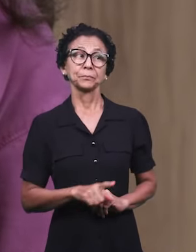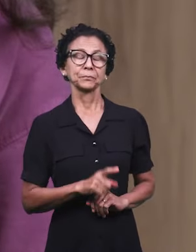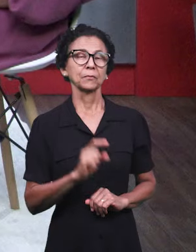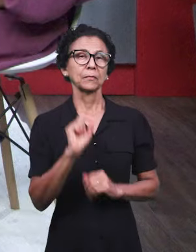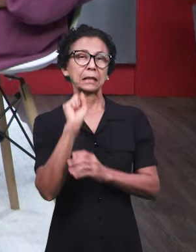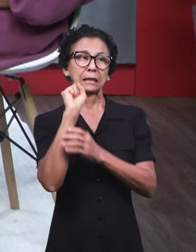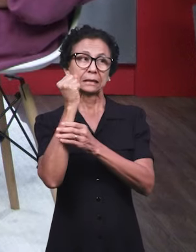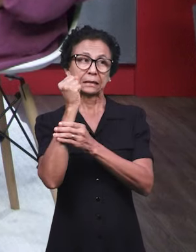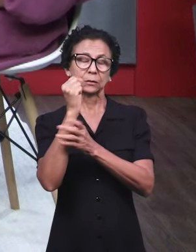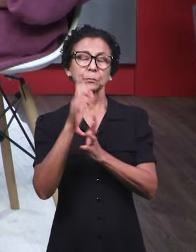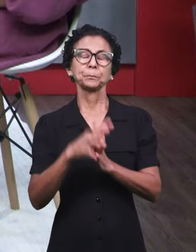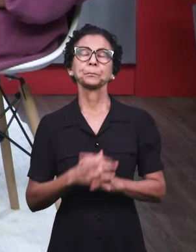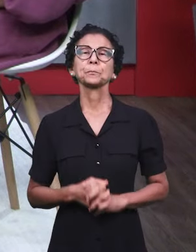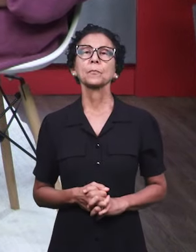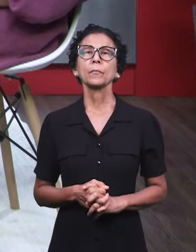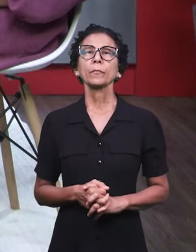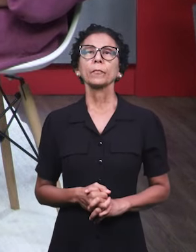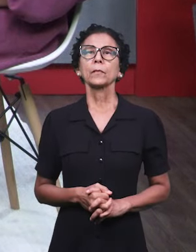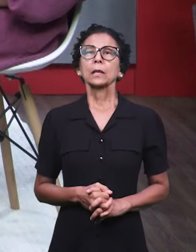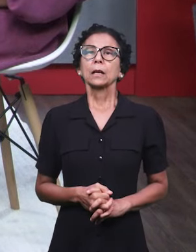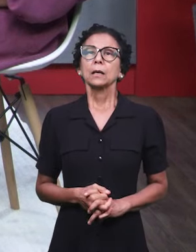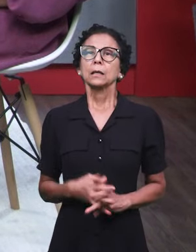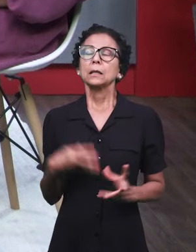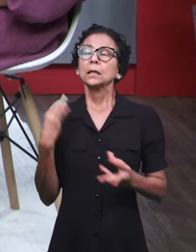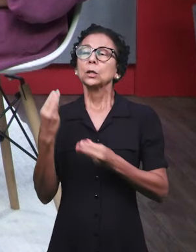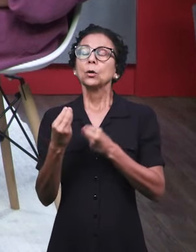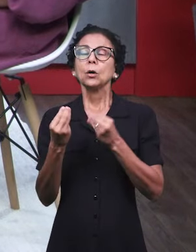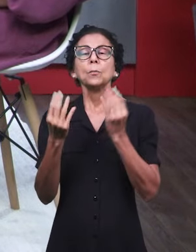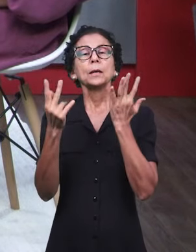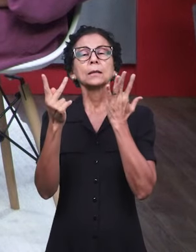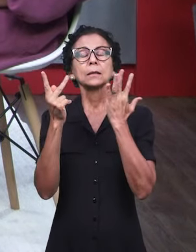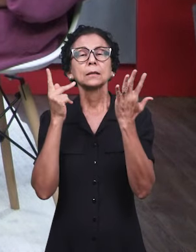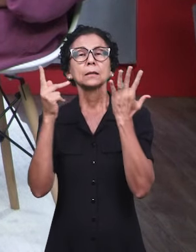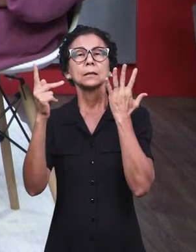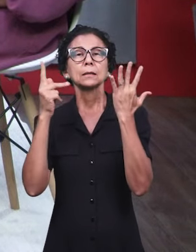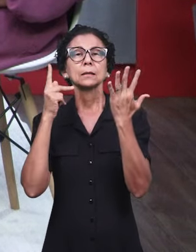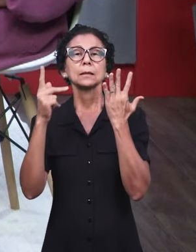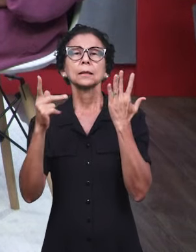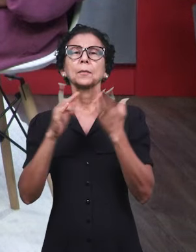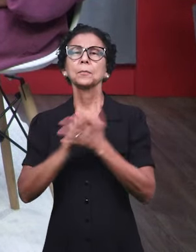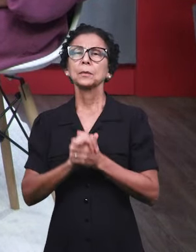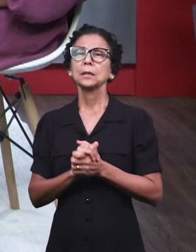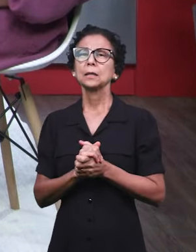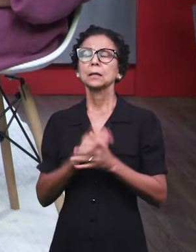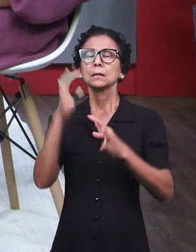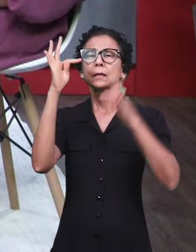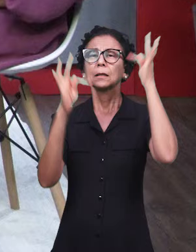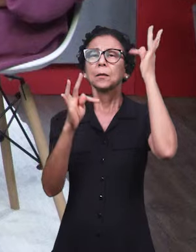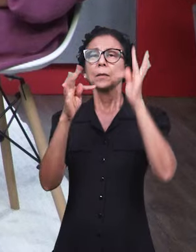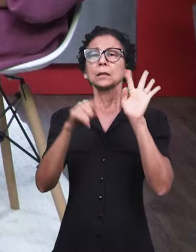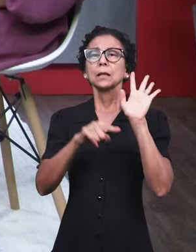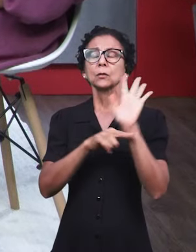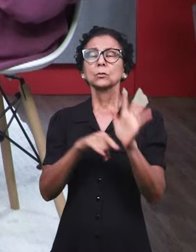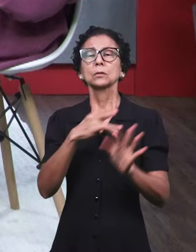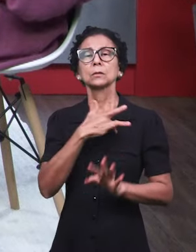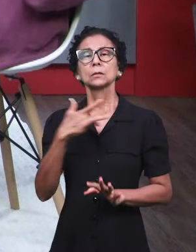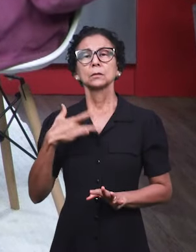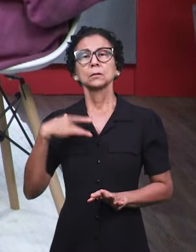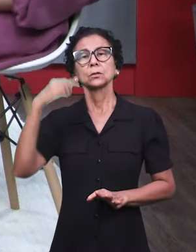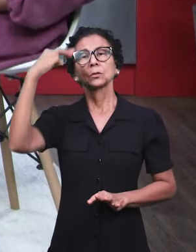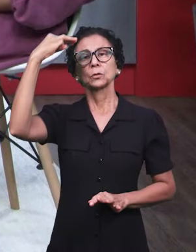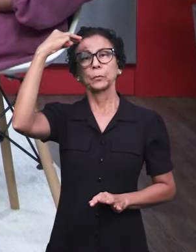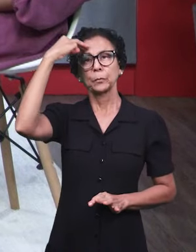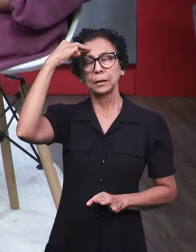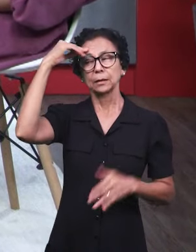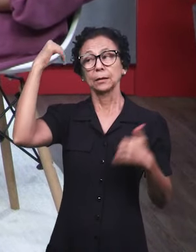gente gostaria de fazer é como a terapia pode ajudar no tratamento das questões da saúde mental?